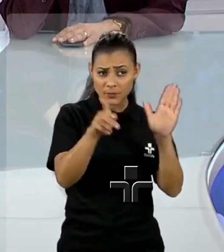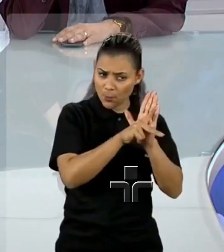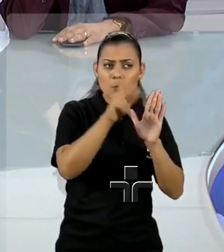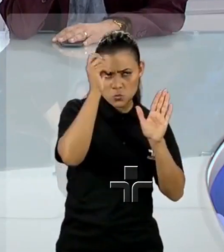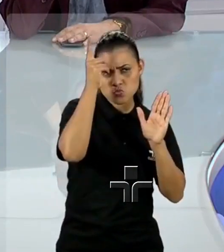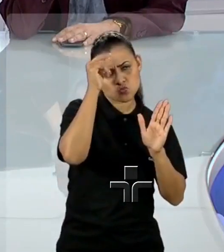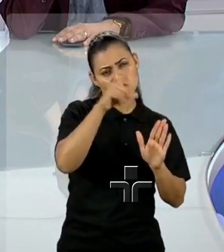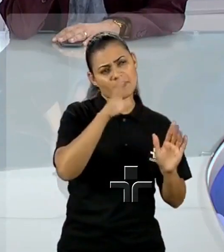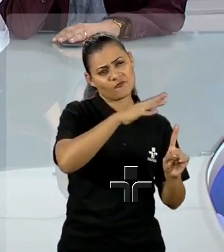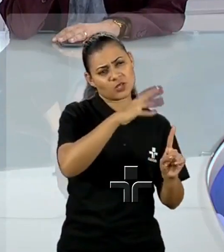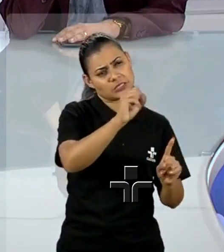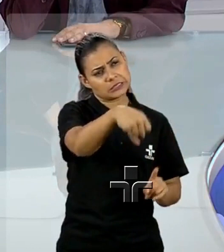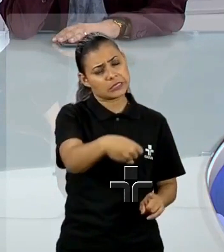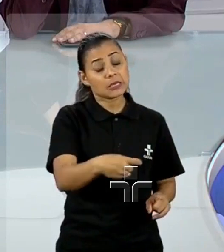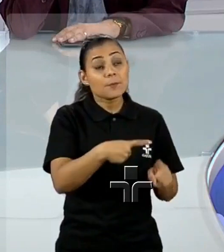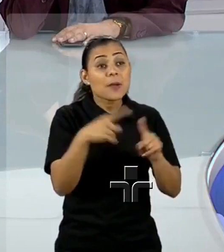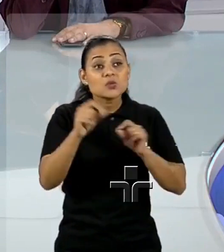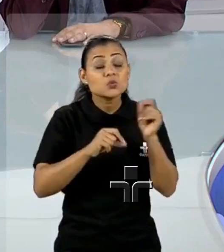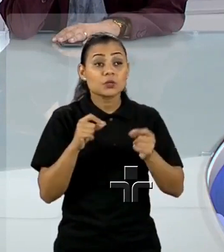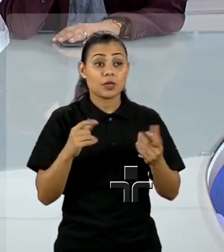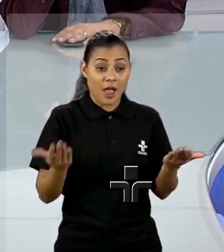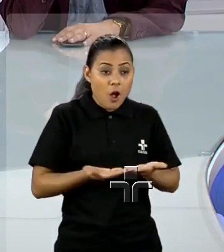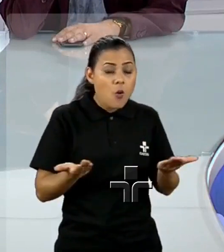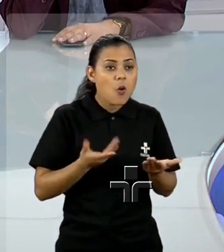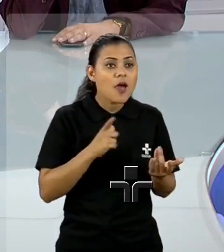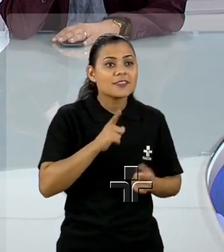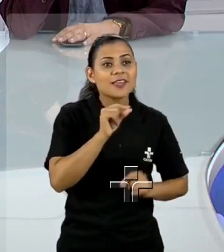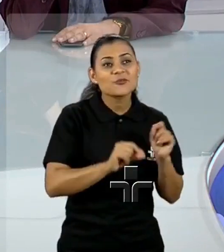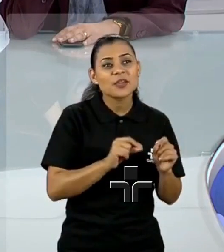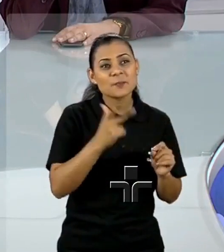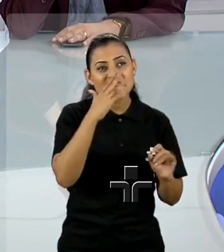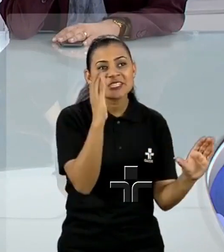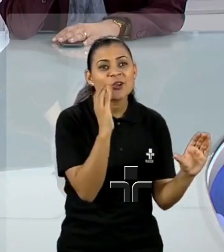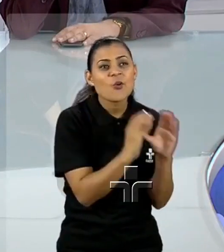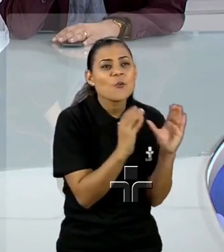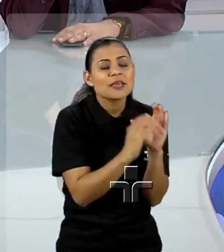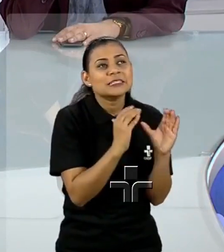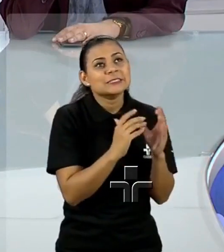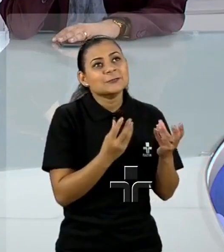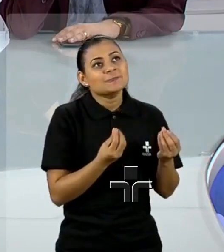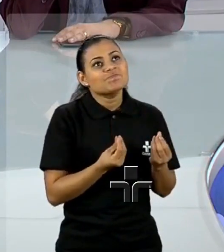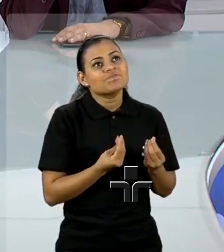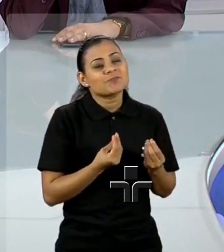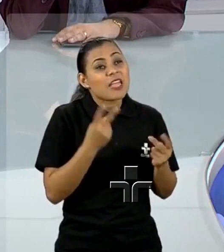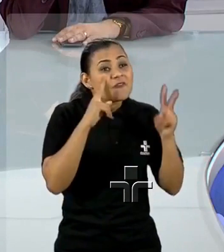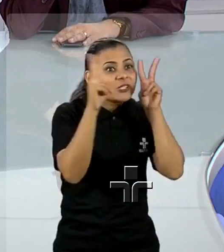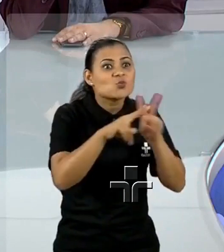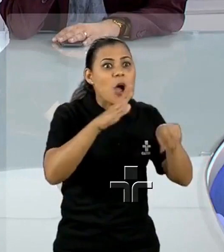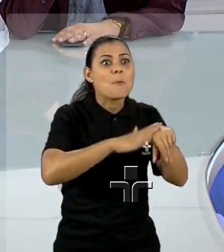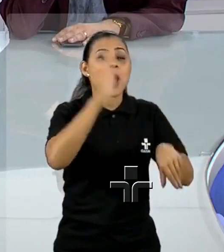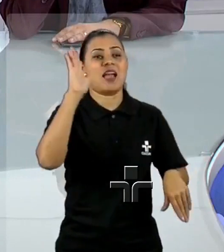né? Tem também essa tendência, hoje nós temos uma comunicação, hoje ela é muito mais visual do